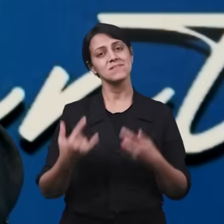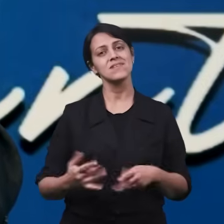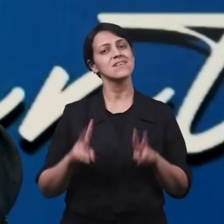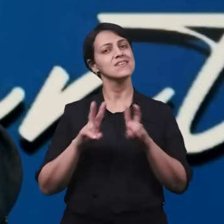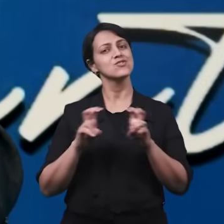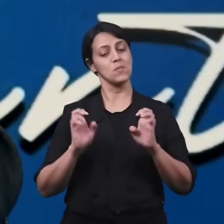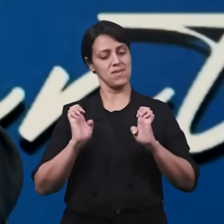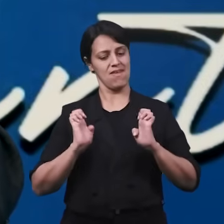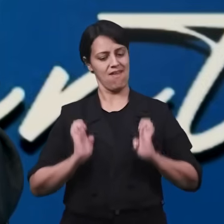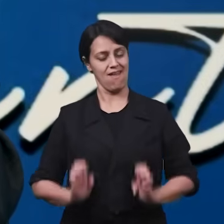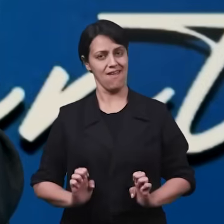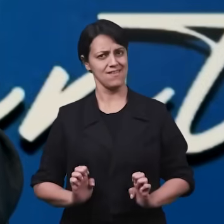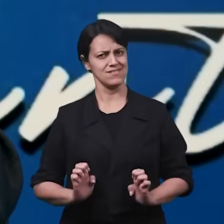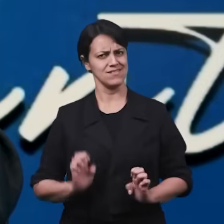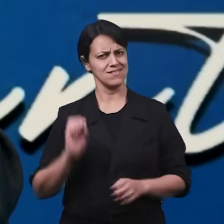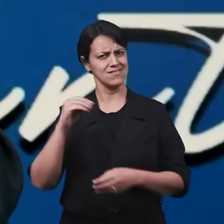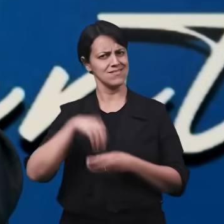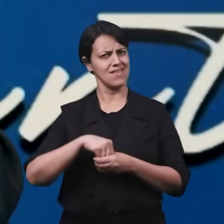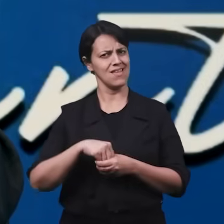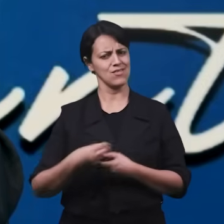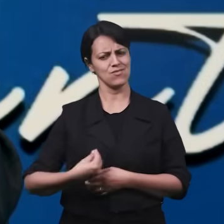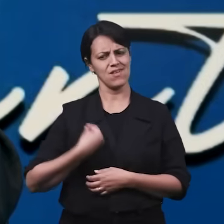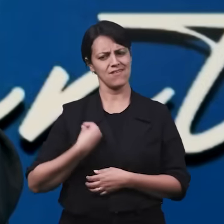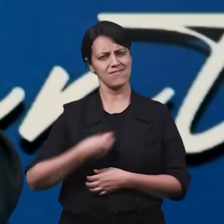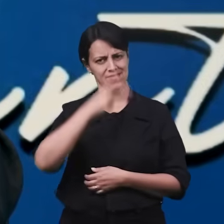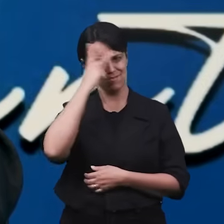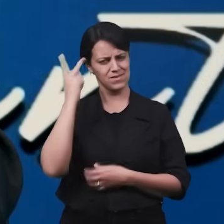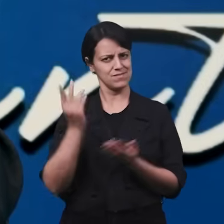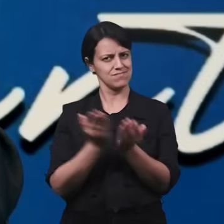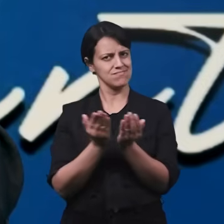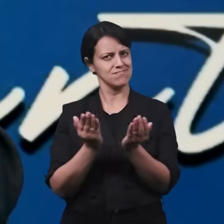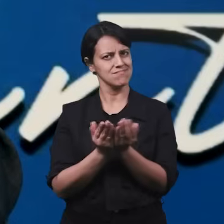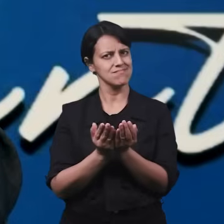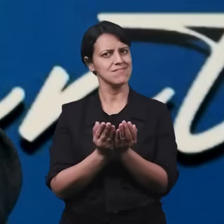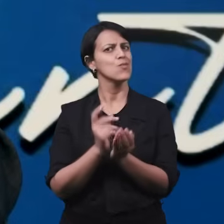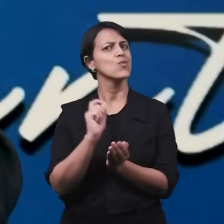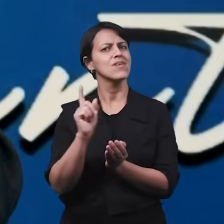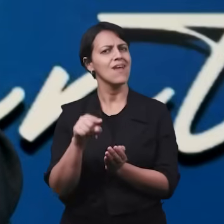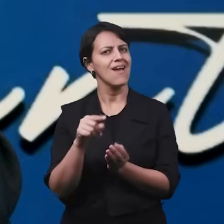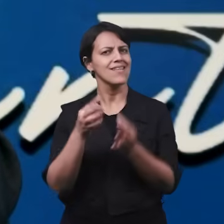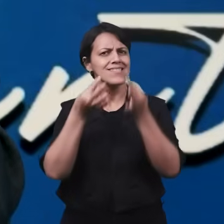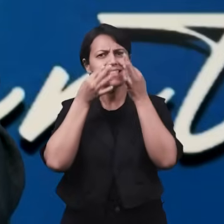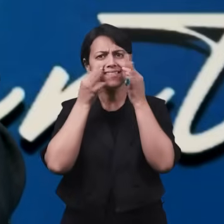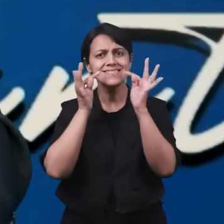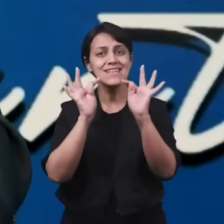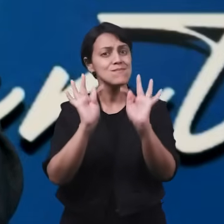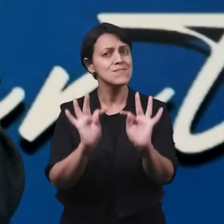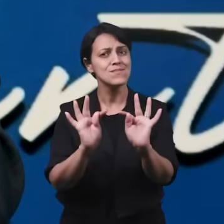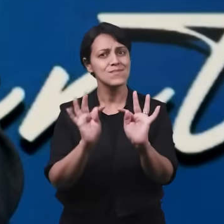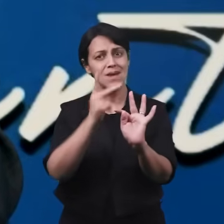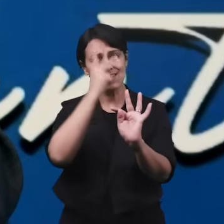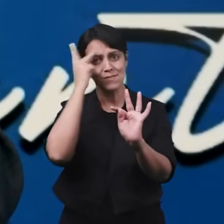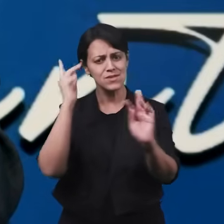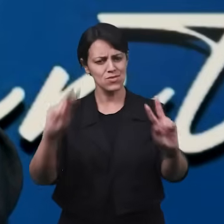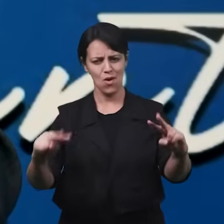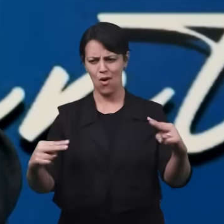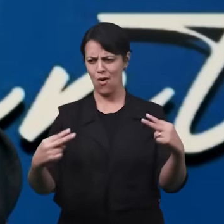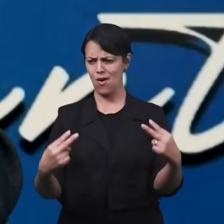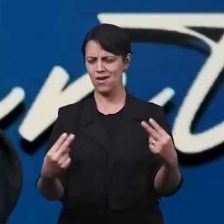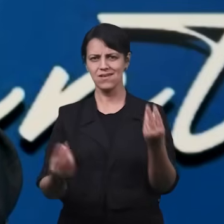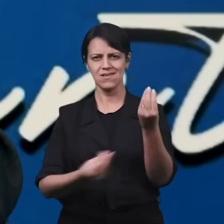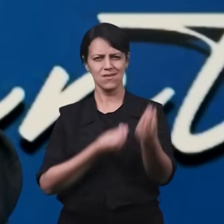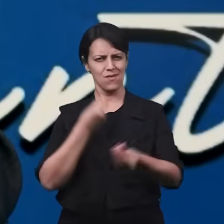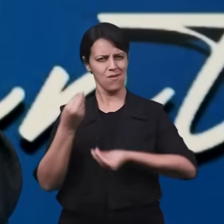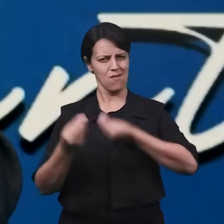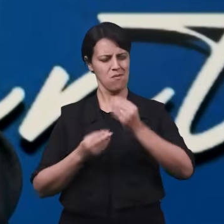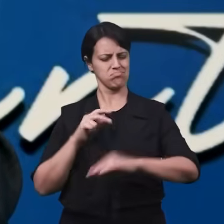vida do crente, está envolvendo também o nosso testemunho, a maneira como as pessoas querem ver em nós a posição